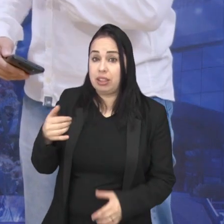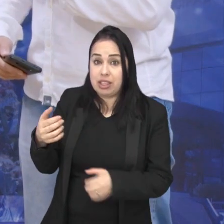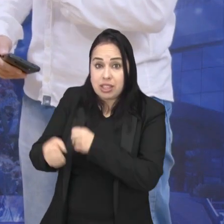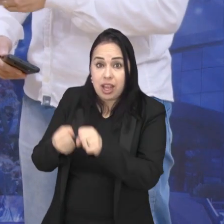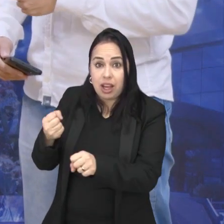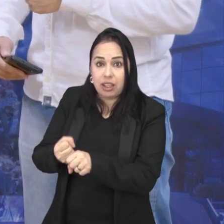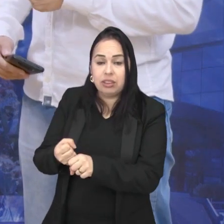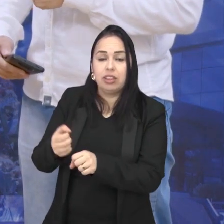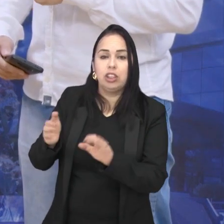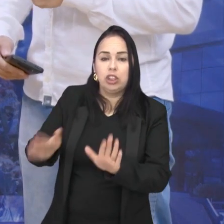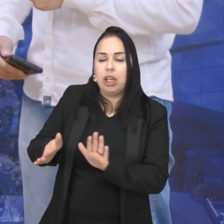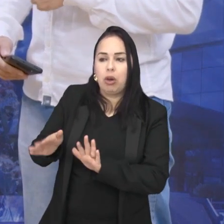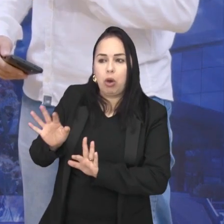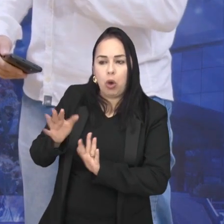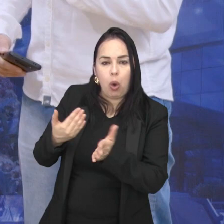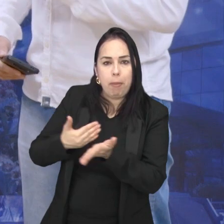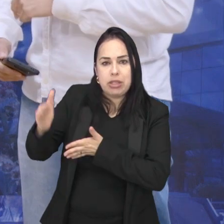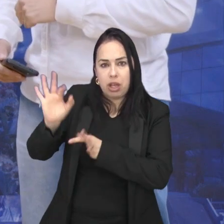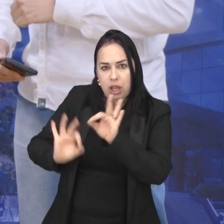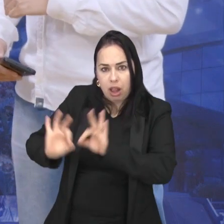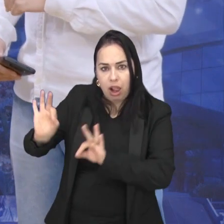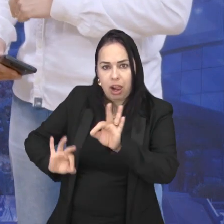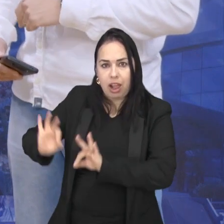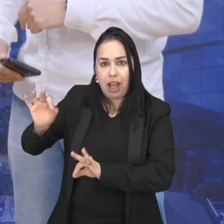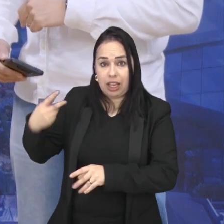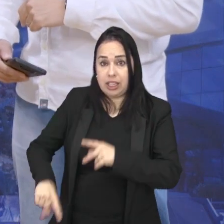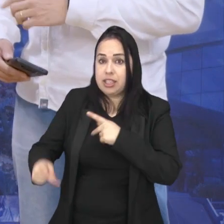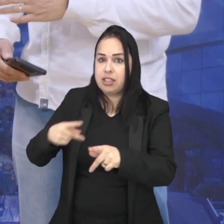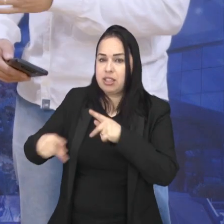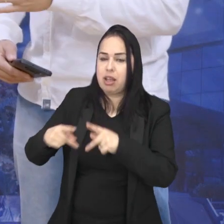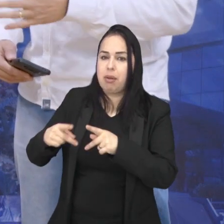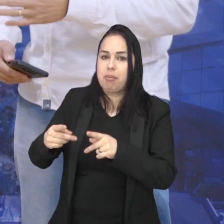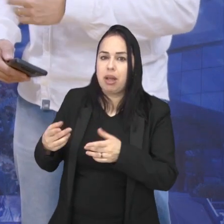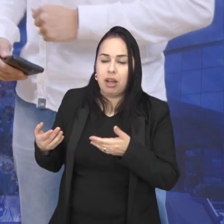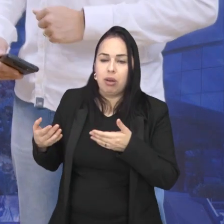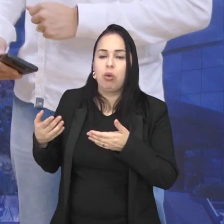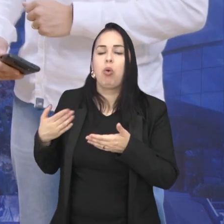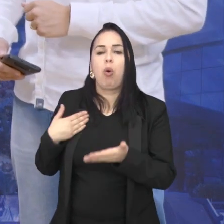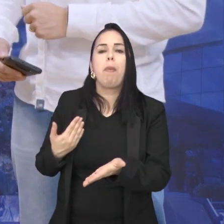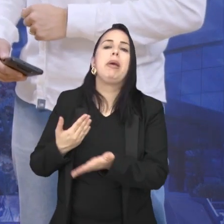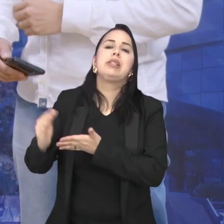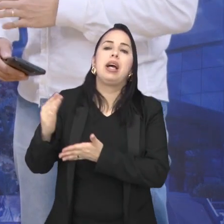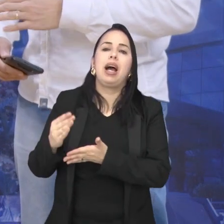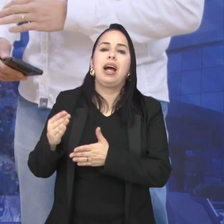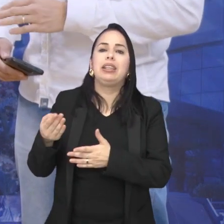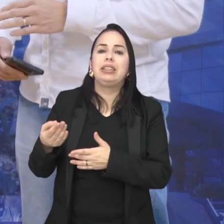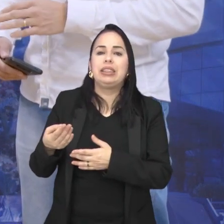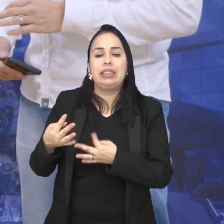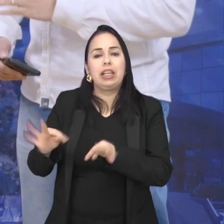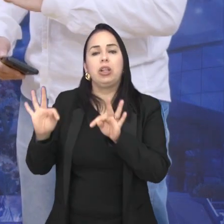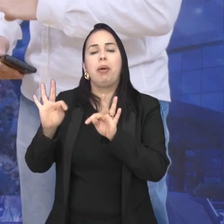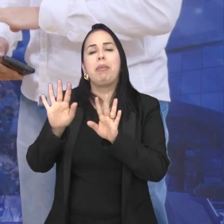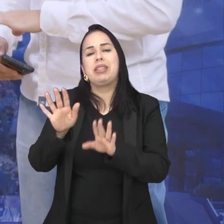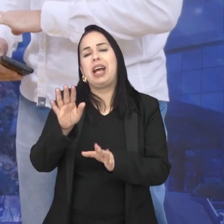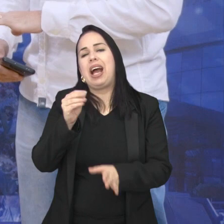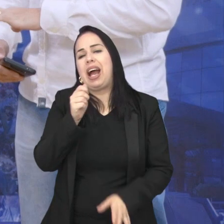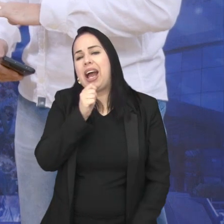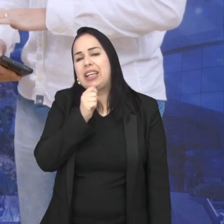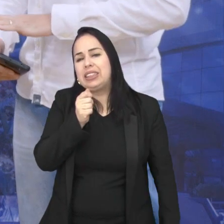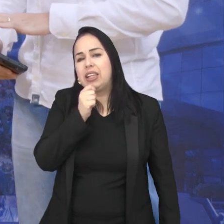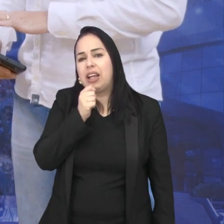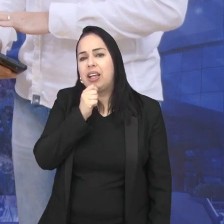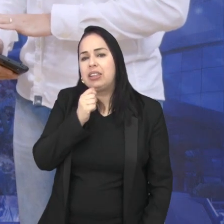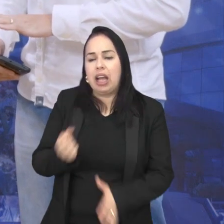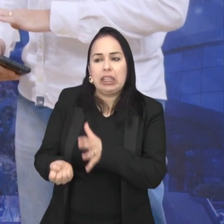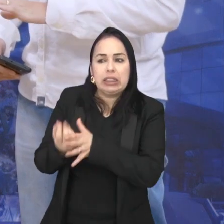ano, algumas coisas já foram sendo feitas aqui em São José dos Campos, né, para chegar essa tecnologia aí na casa das pessoas, mas ainda está em